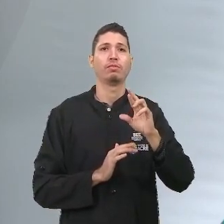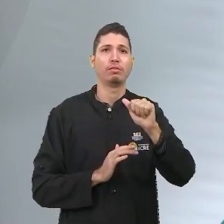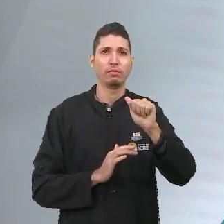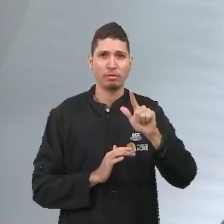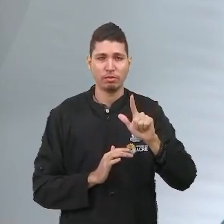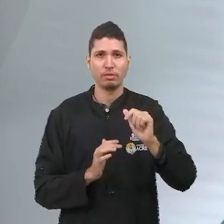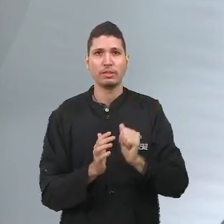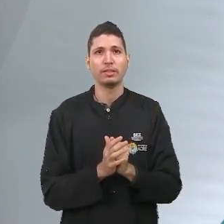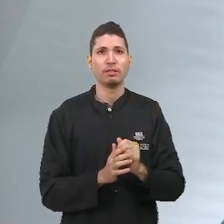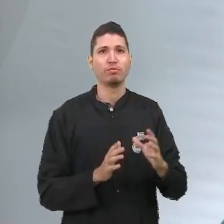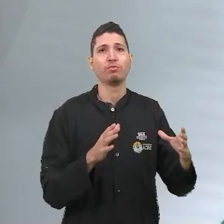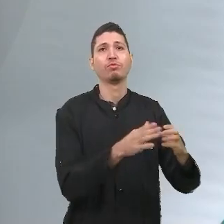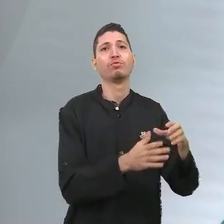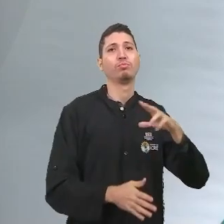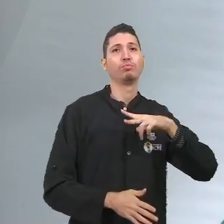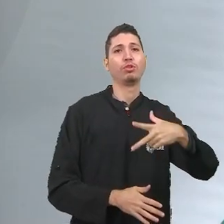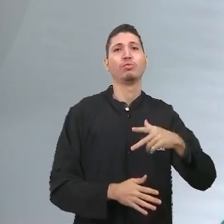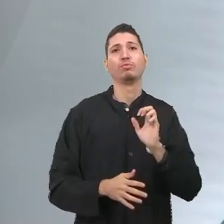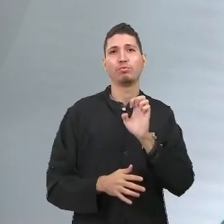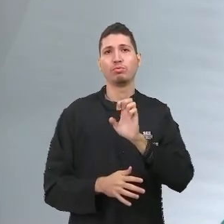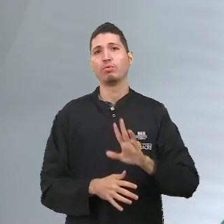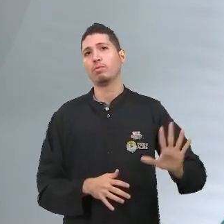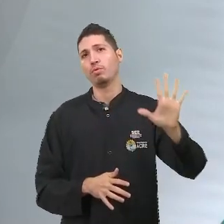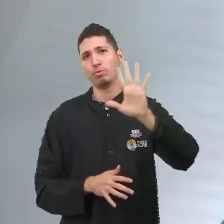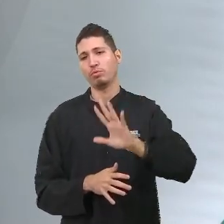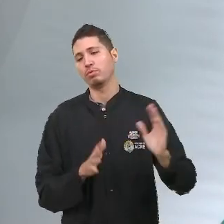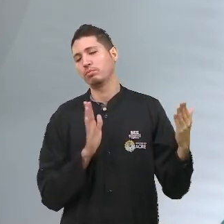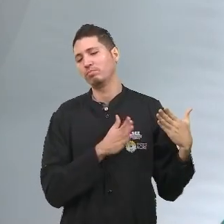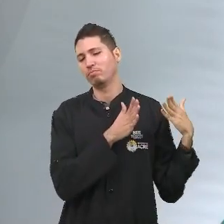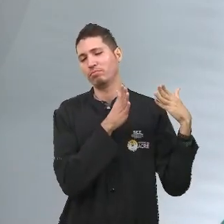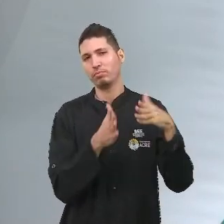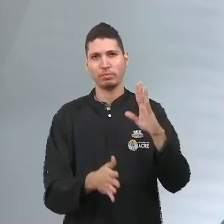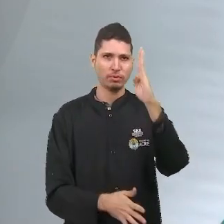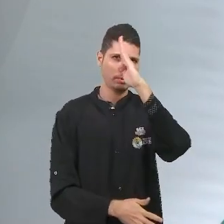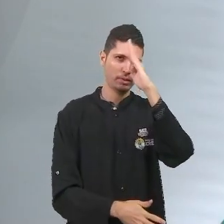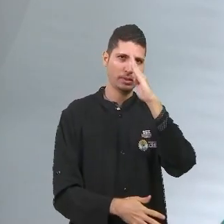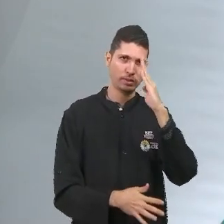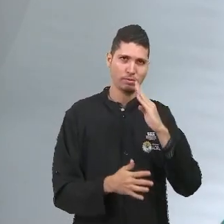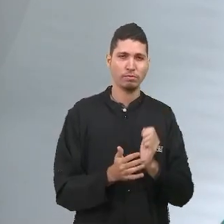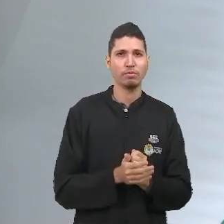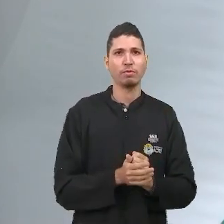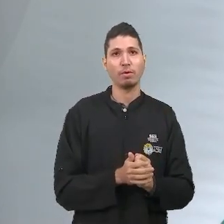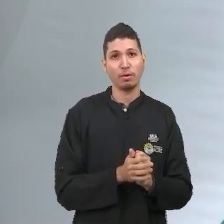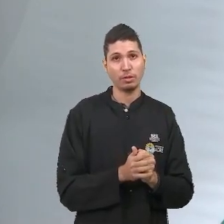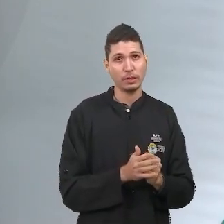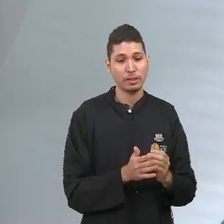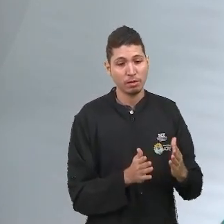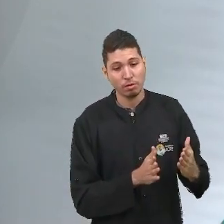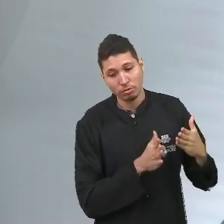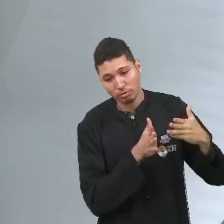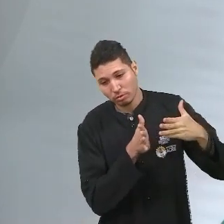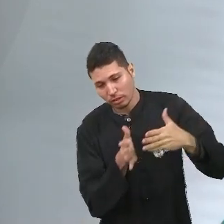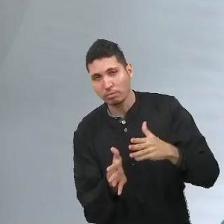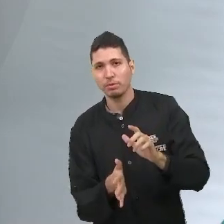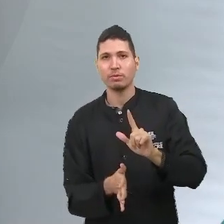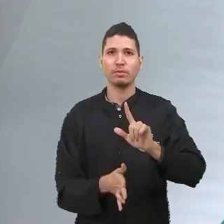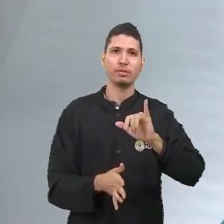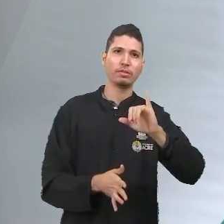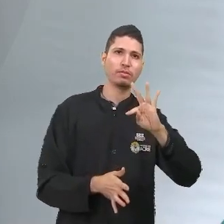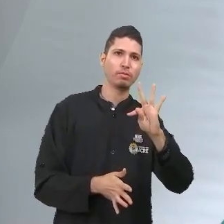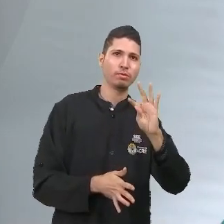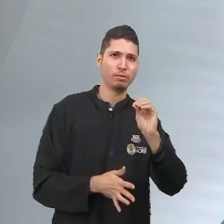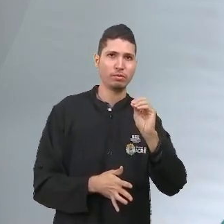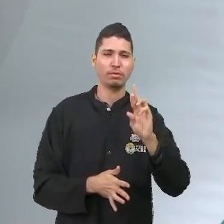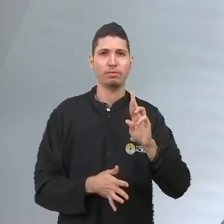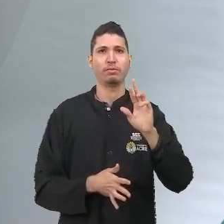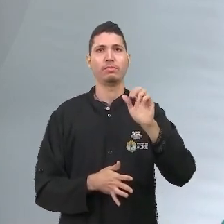desses portugueses, desses europeus, chegando aqui no Brasil foi pelo litoral, onde ali se fixaram e desenvolveram. Então,